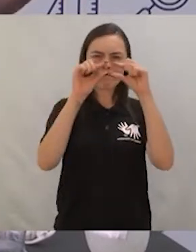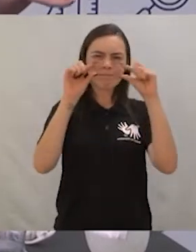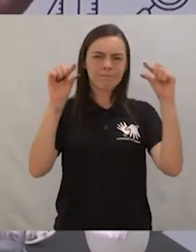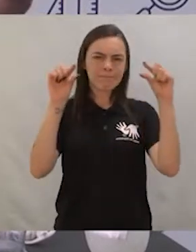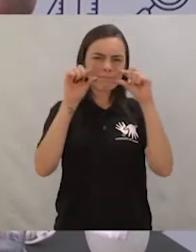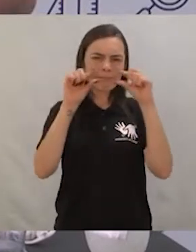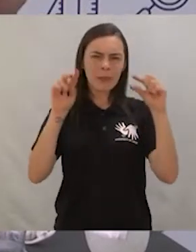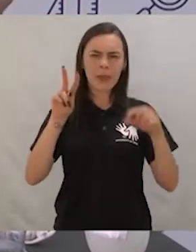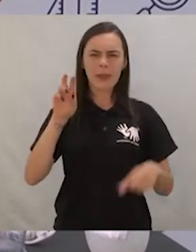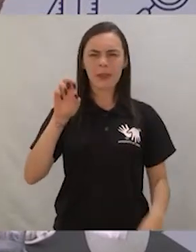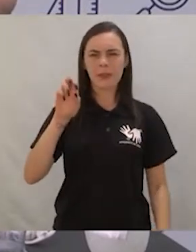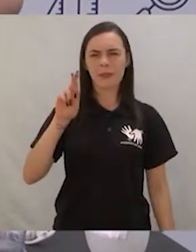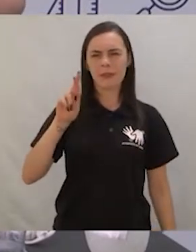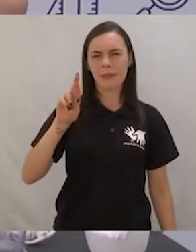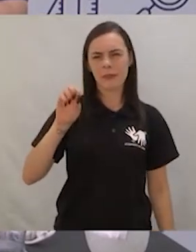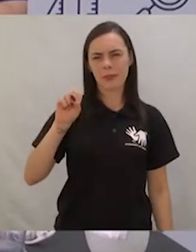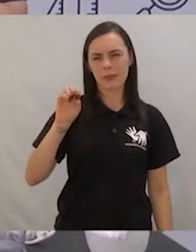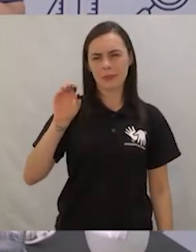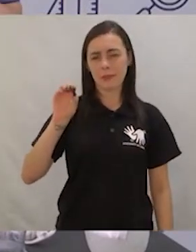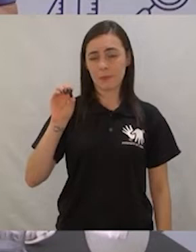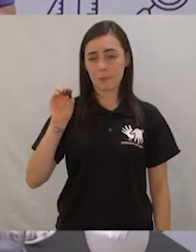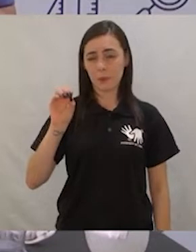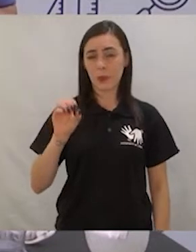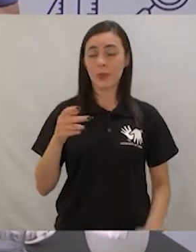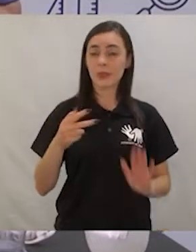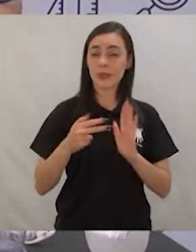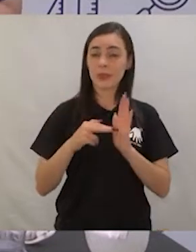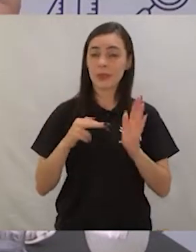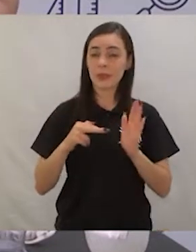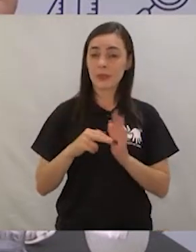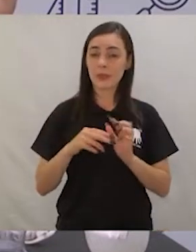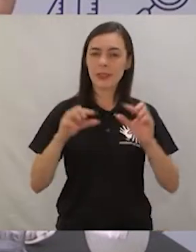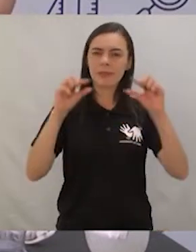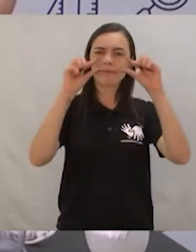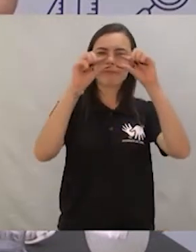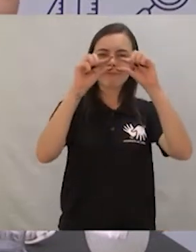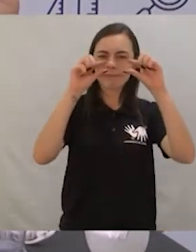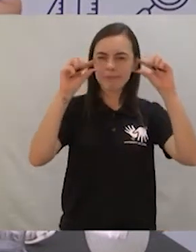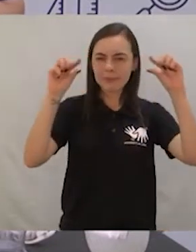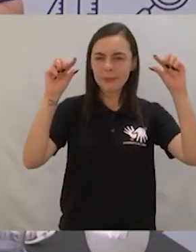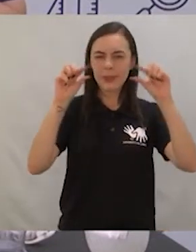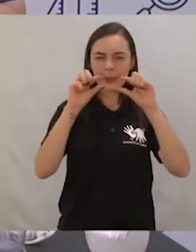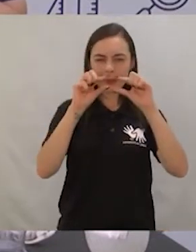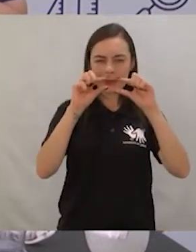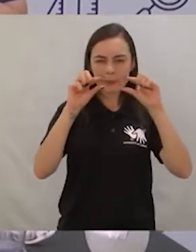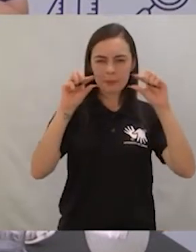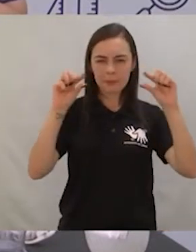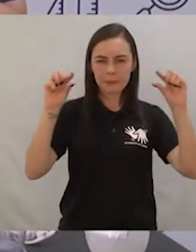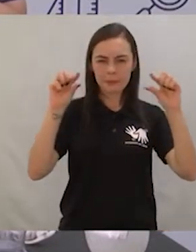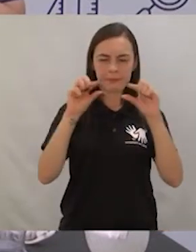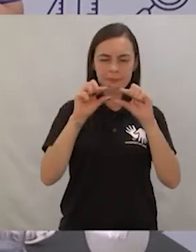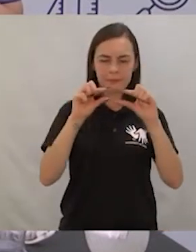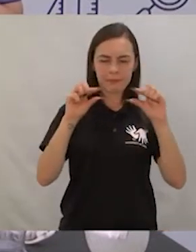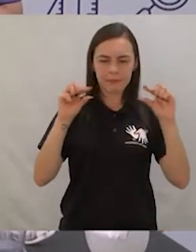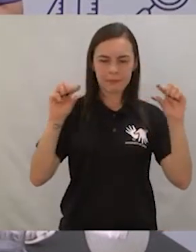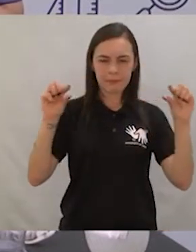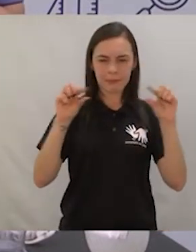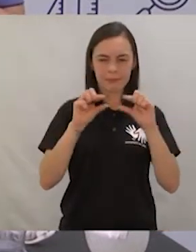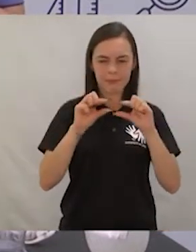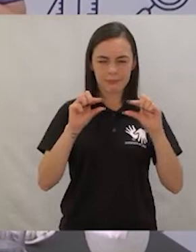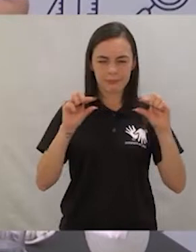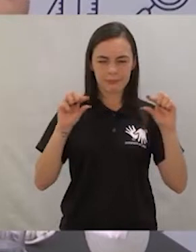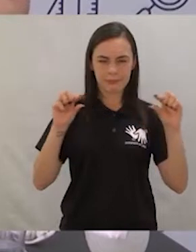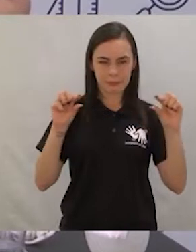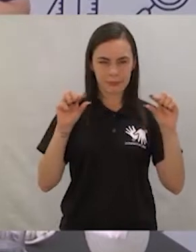versos. Então o que são versos? Cada linha do nosso poema, nós chamamos de